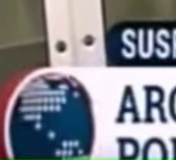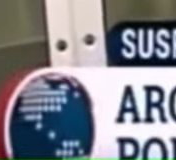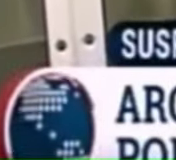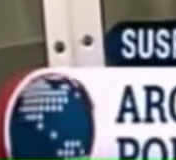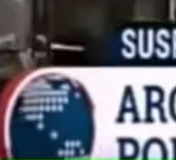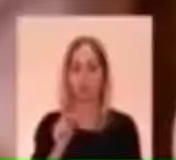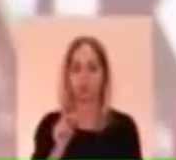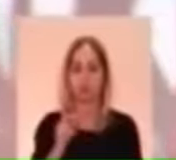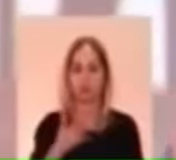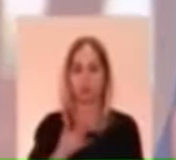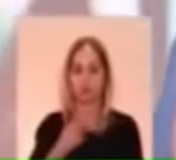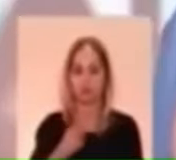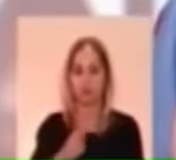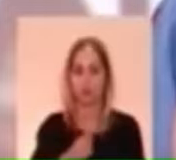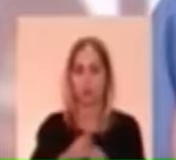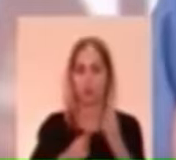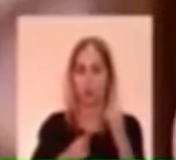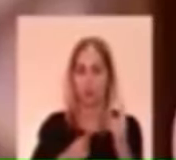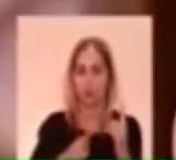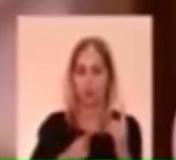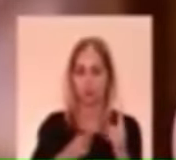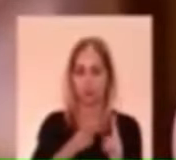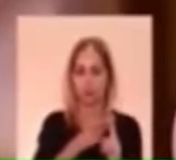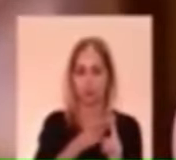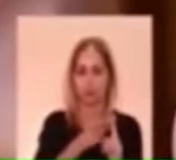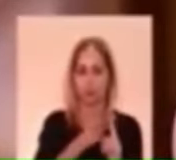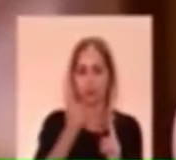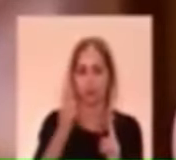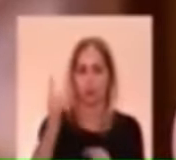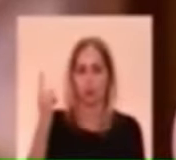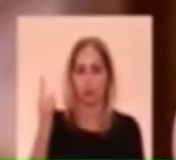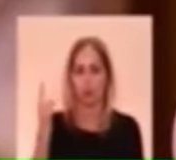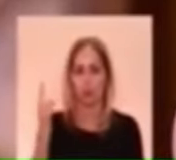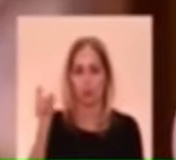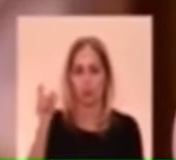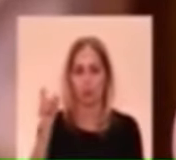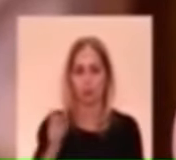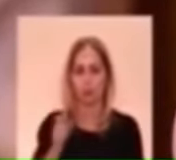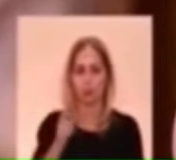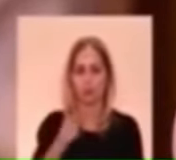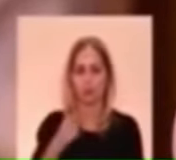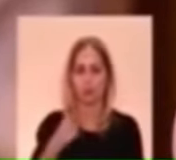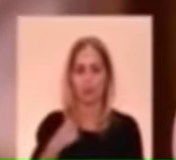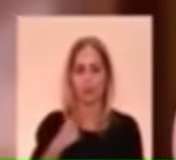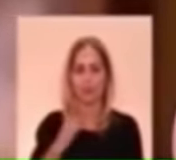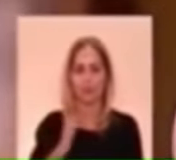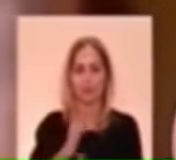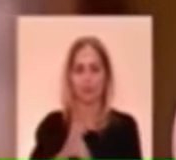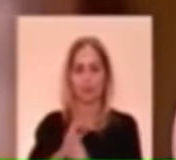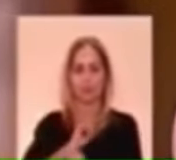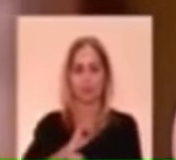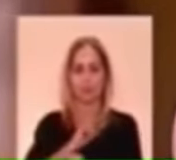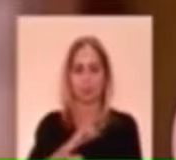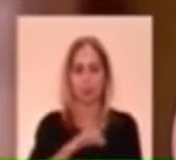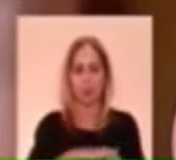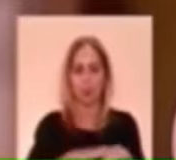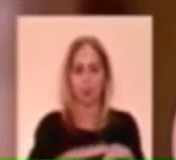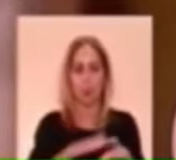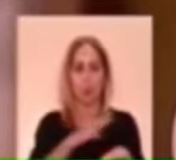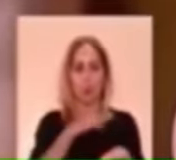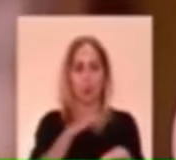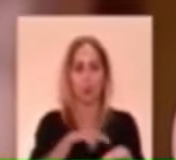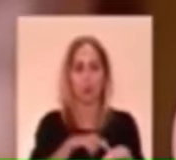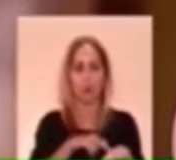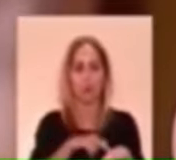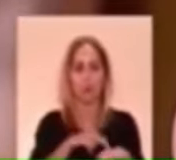os grandes Mestres os professores das Universidades com maior dep precisamos de